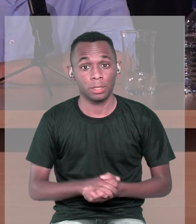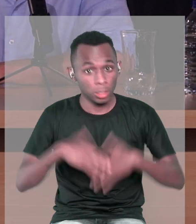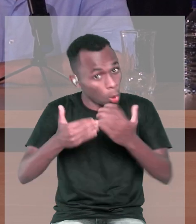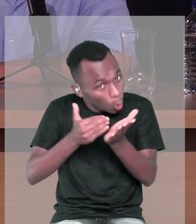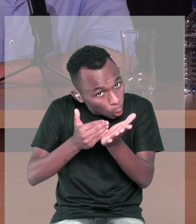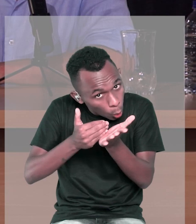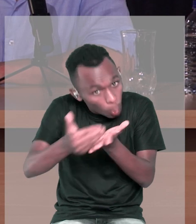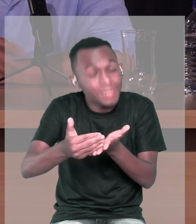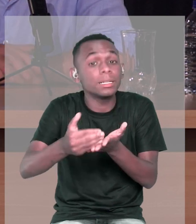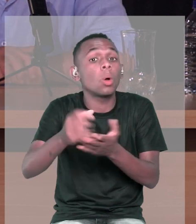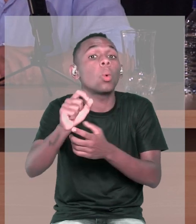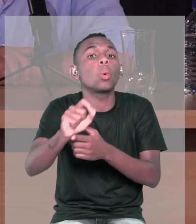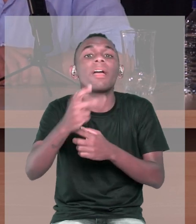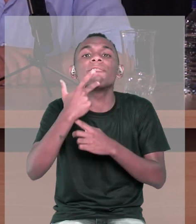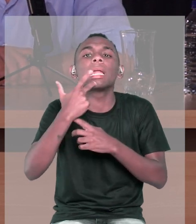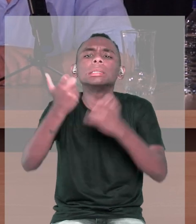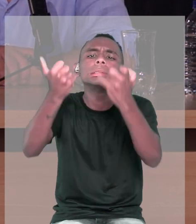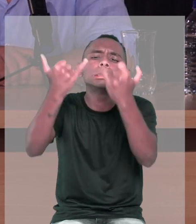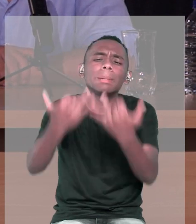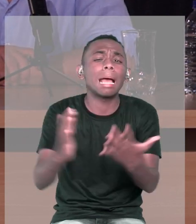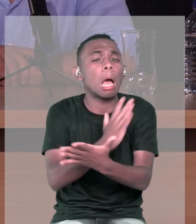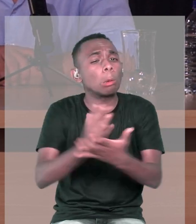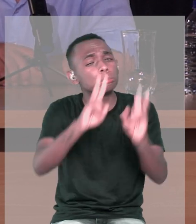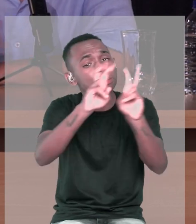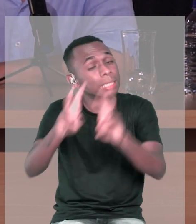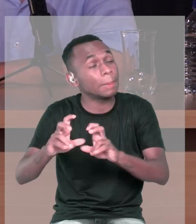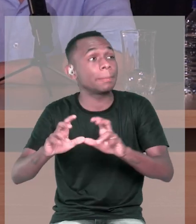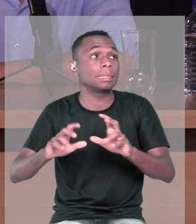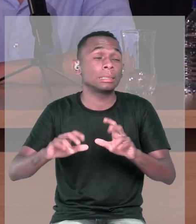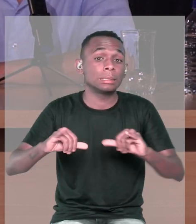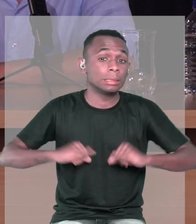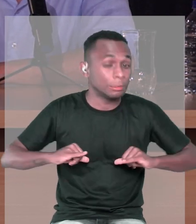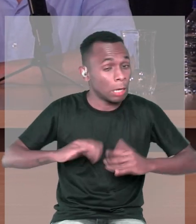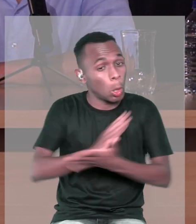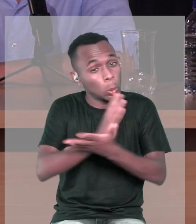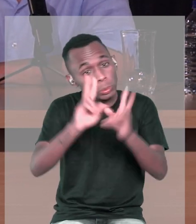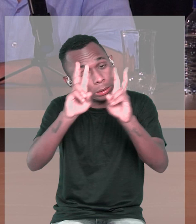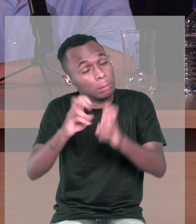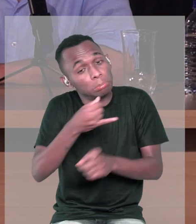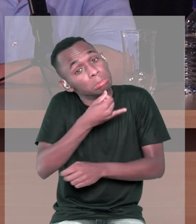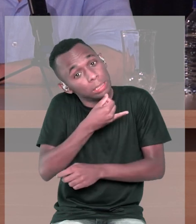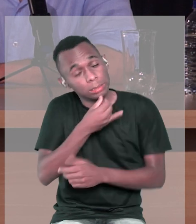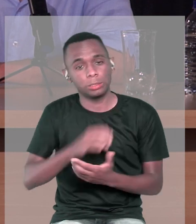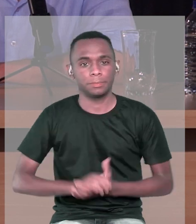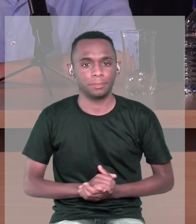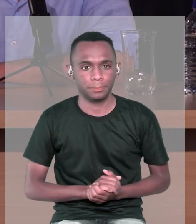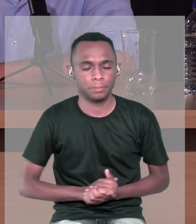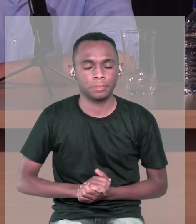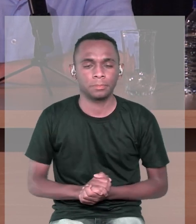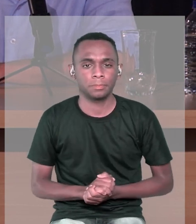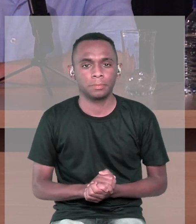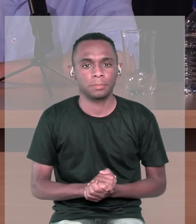imediatamente começar a falar de coisas talvez bem dolorosas e talvez coisas bem tristes. Vous savez que